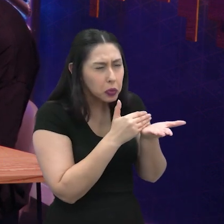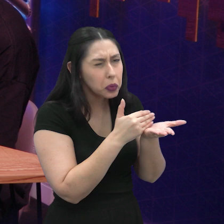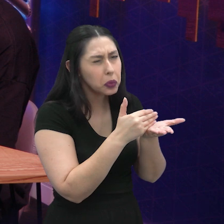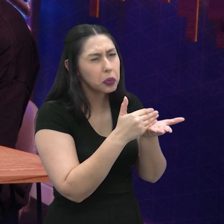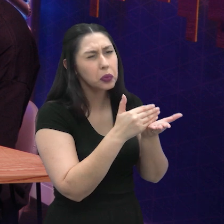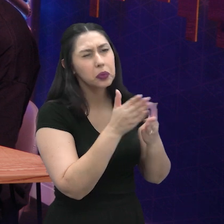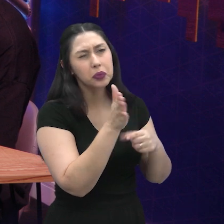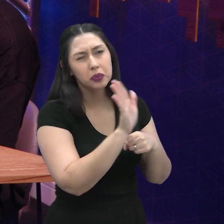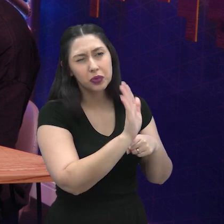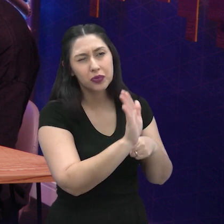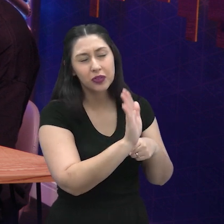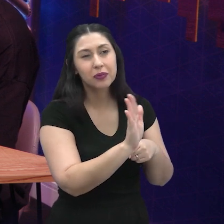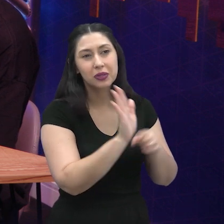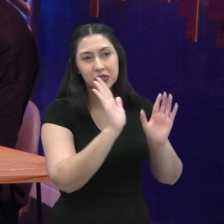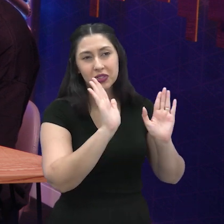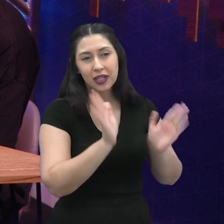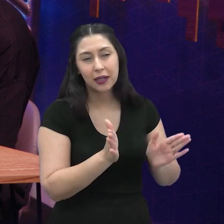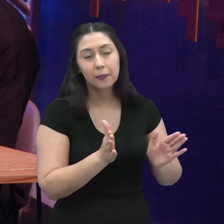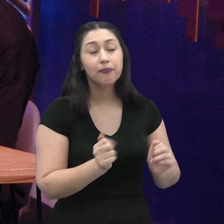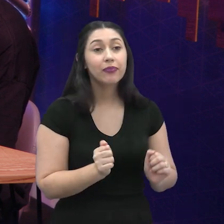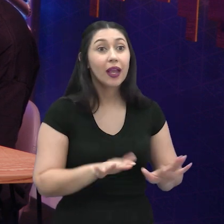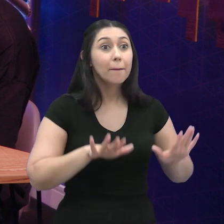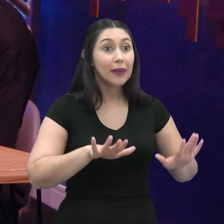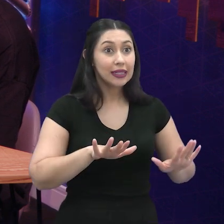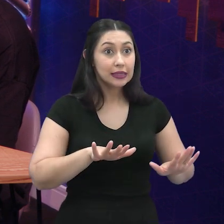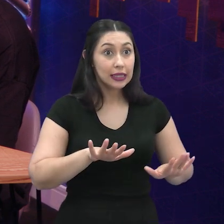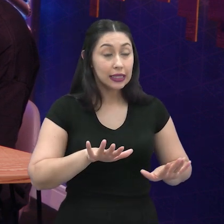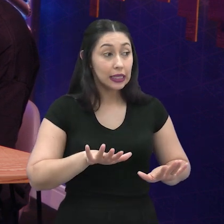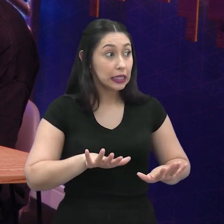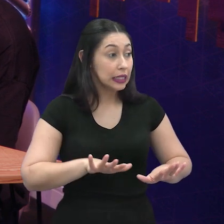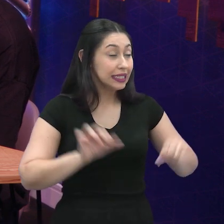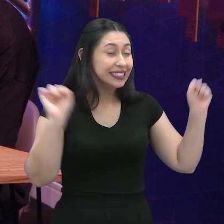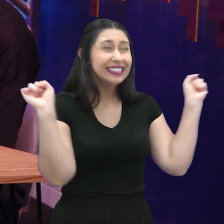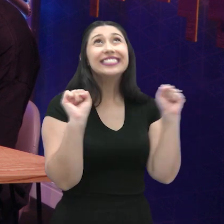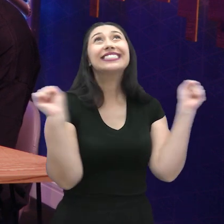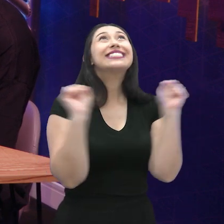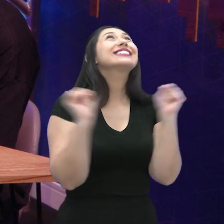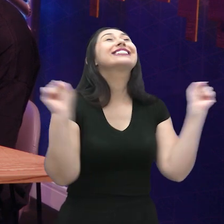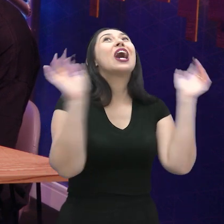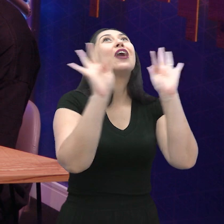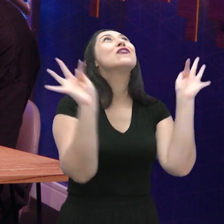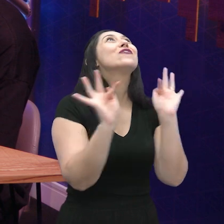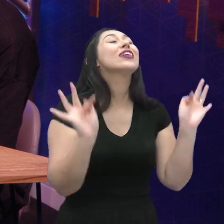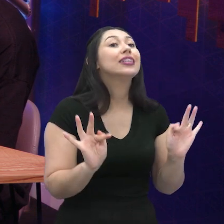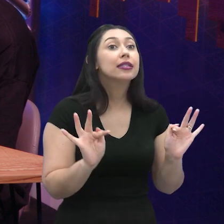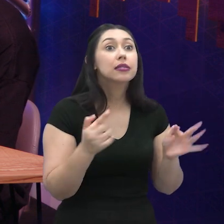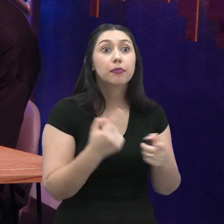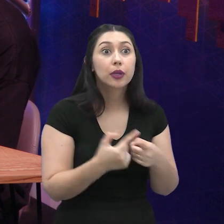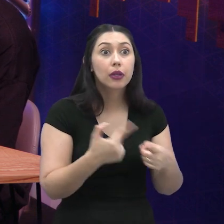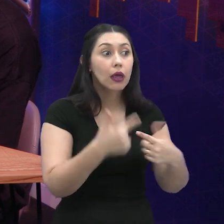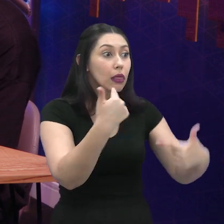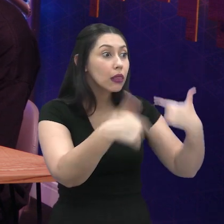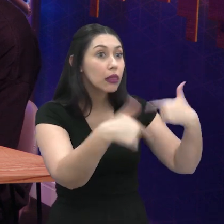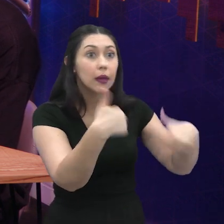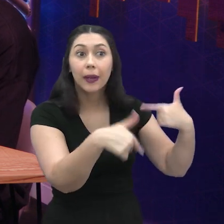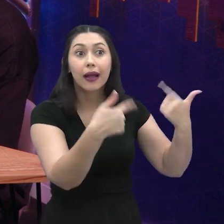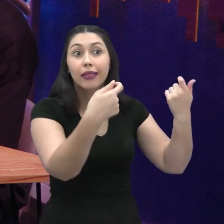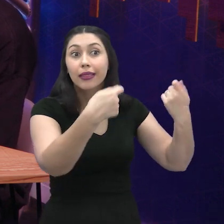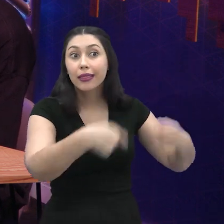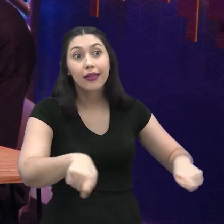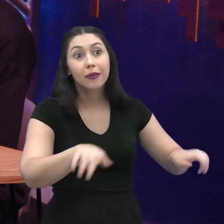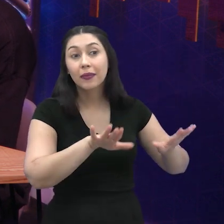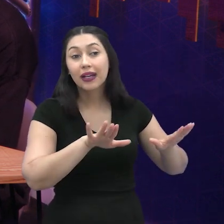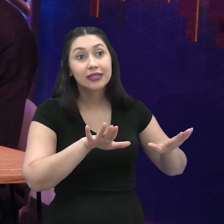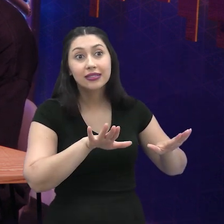assim, do filme, é a sinopse. E assim, ele fica extremamente feliz de não precisar ir, que teve um apocalipse zumbi, porque ele não